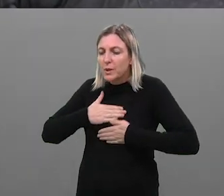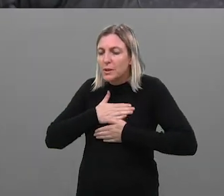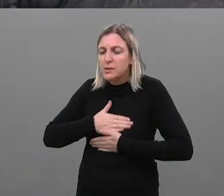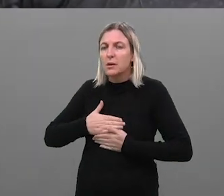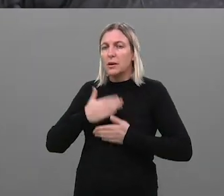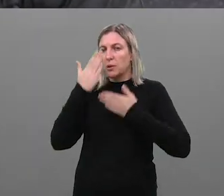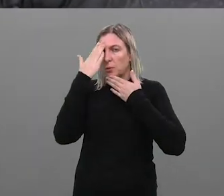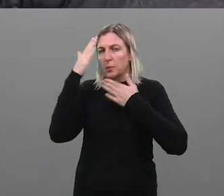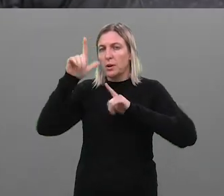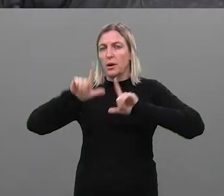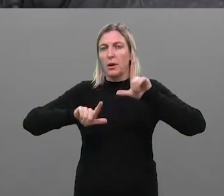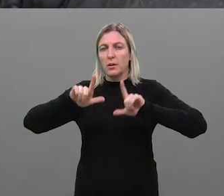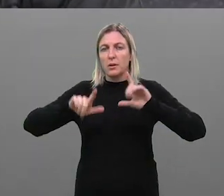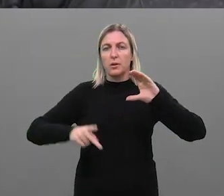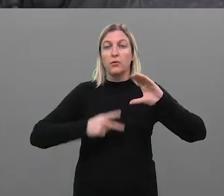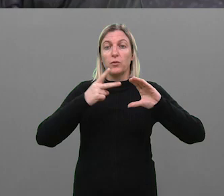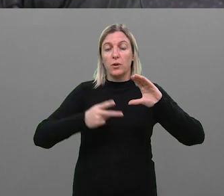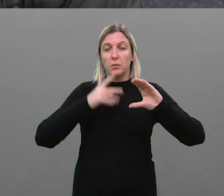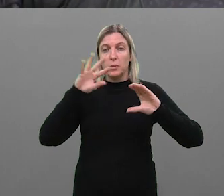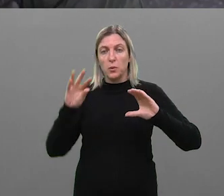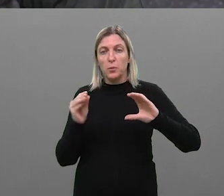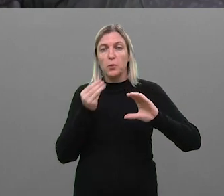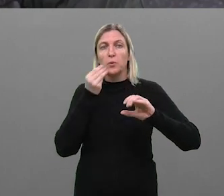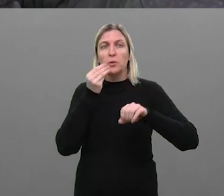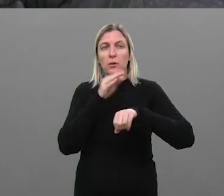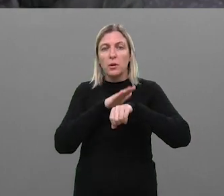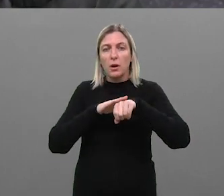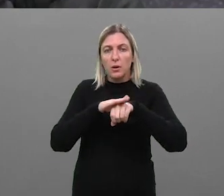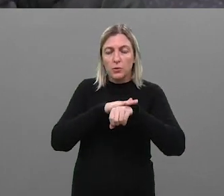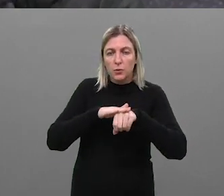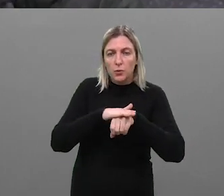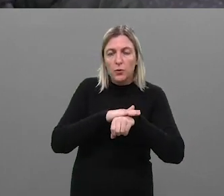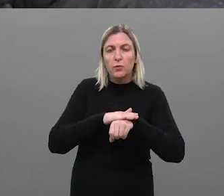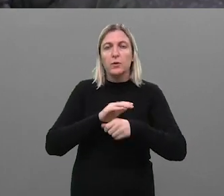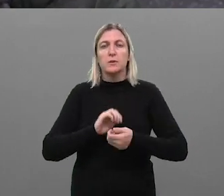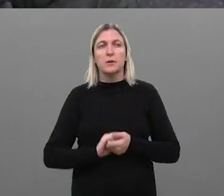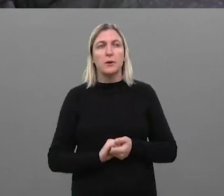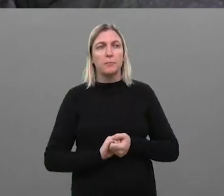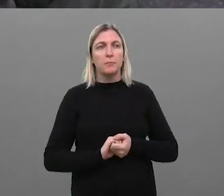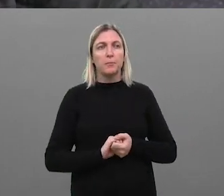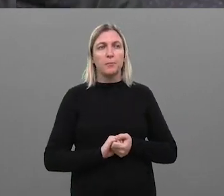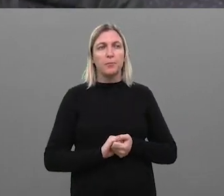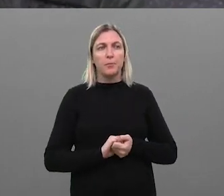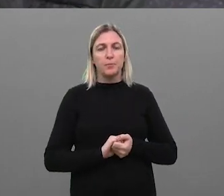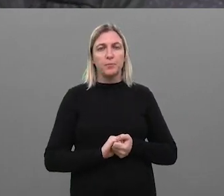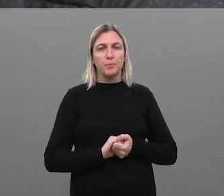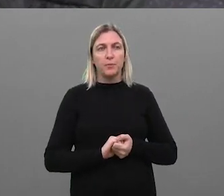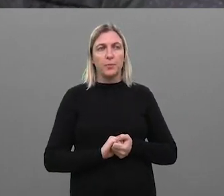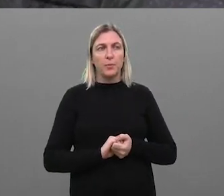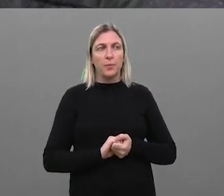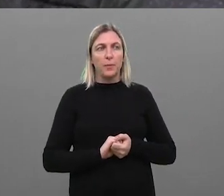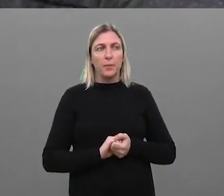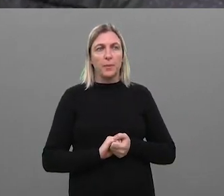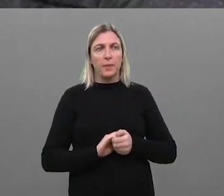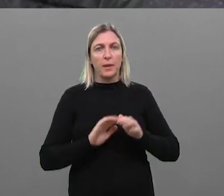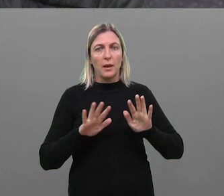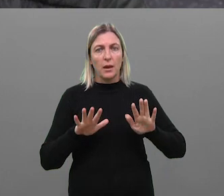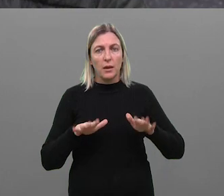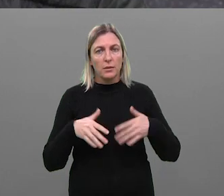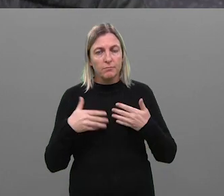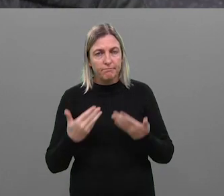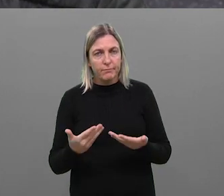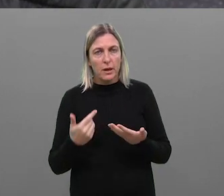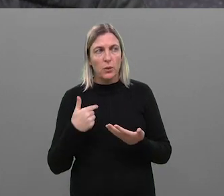pelo espaço sempre um prazer est aqui falando com vocês ah T mais falando sobre música né bom ah